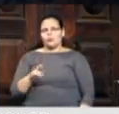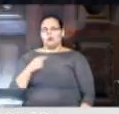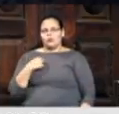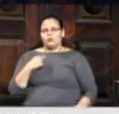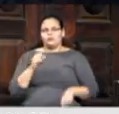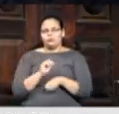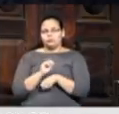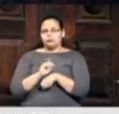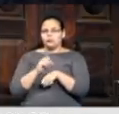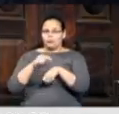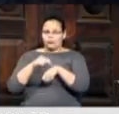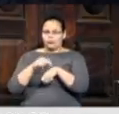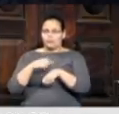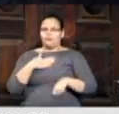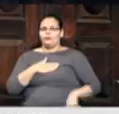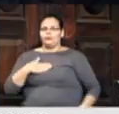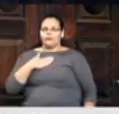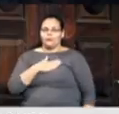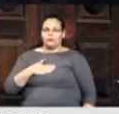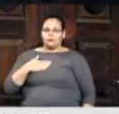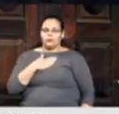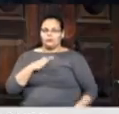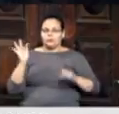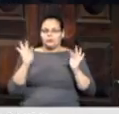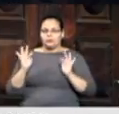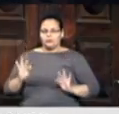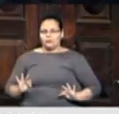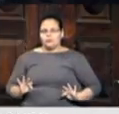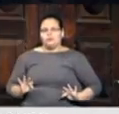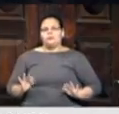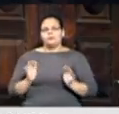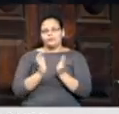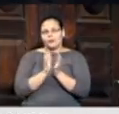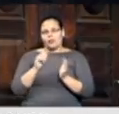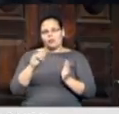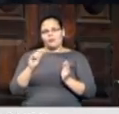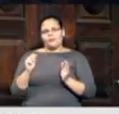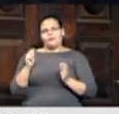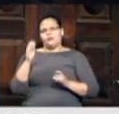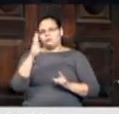criou esse momento tão feliz para a Academia Carioca de Letras.